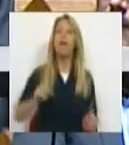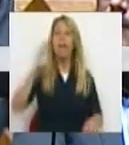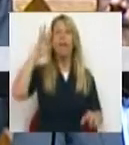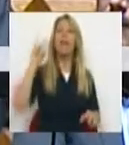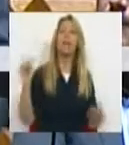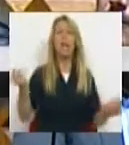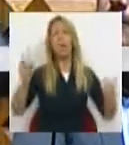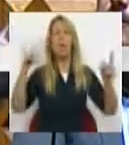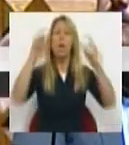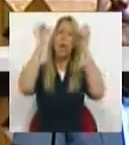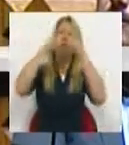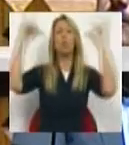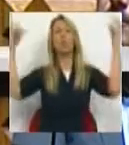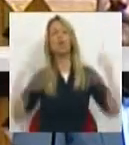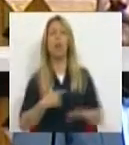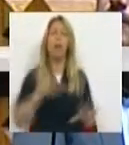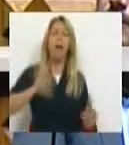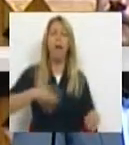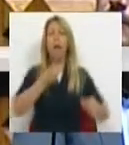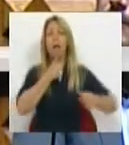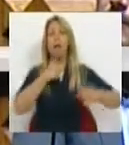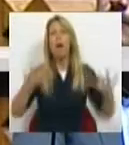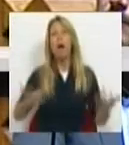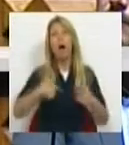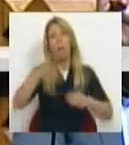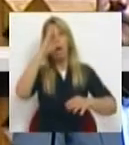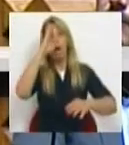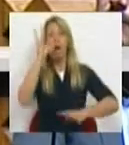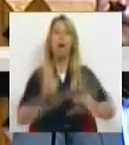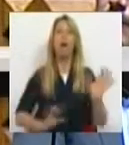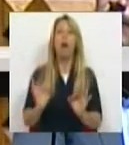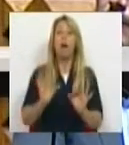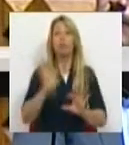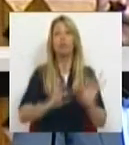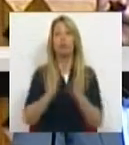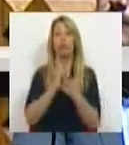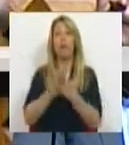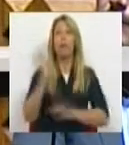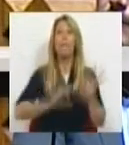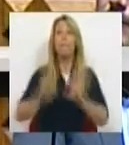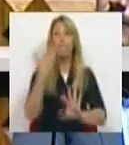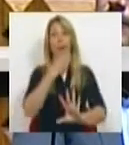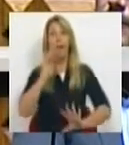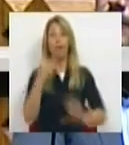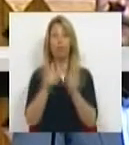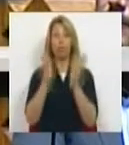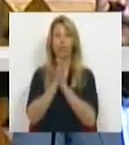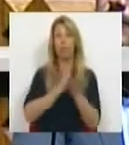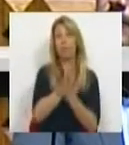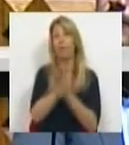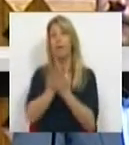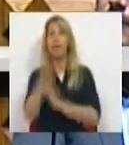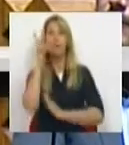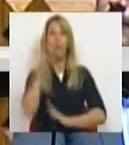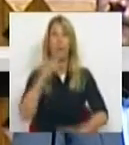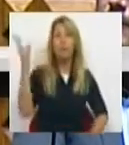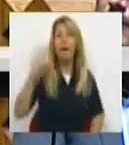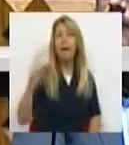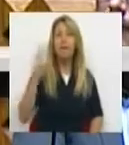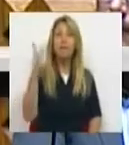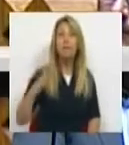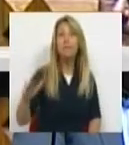é pragmatismo. Achar que a escola deve preparar os estudantes para todas as dimensões da vida, incluindo as artes, incluindo a ciência,